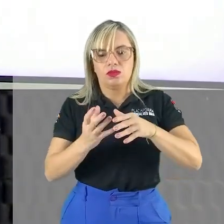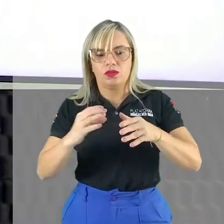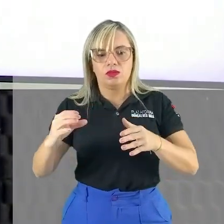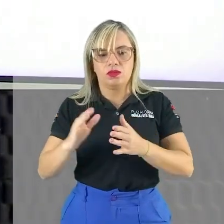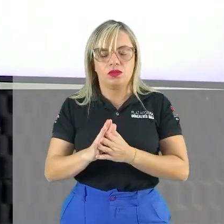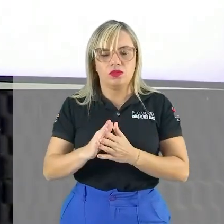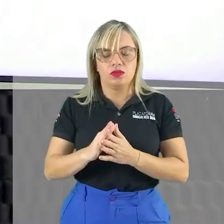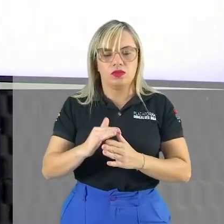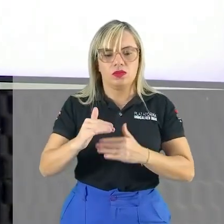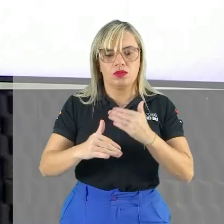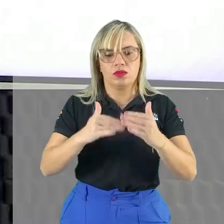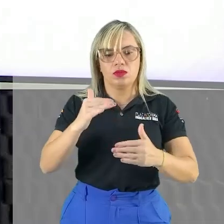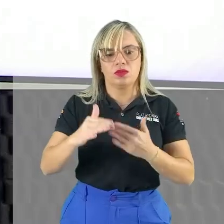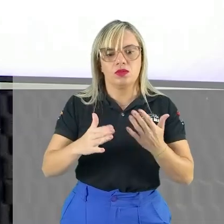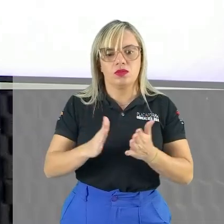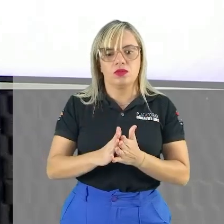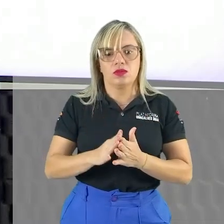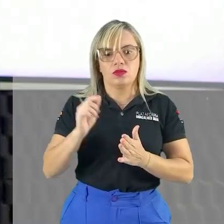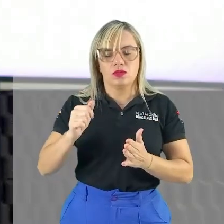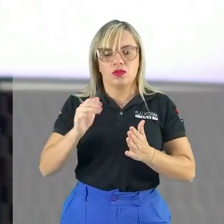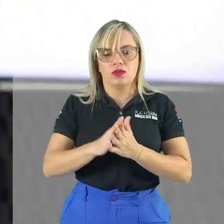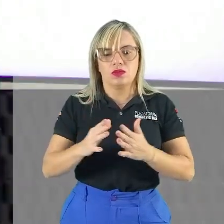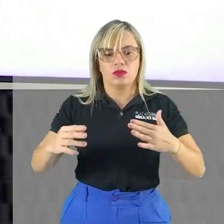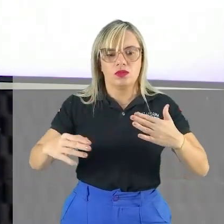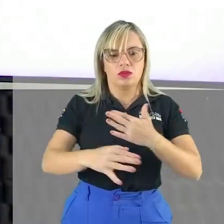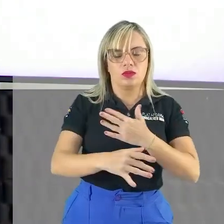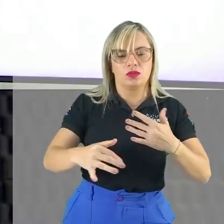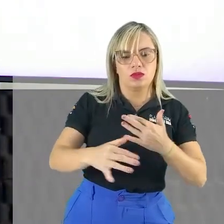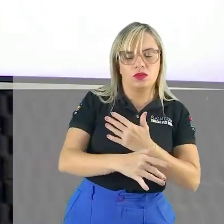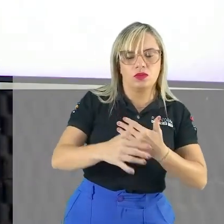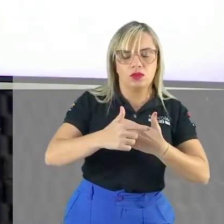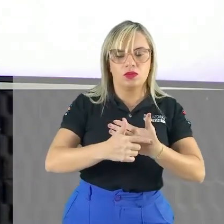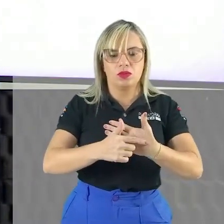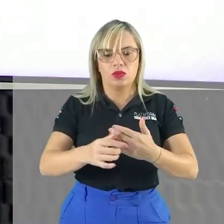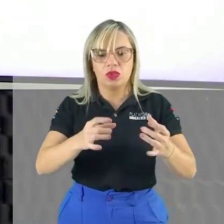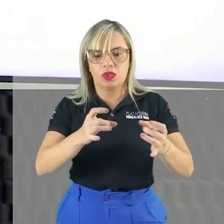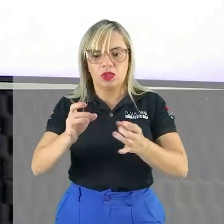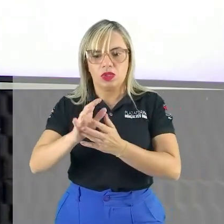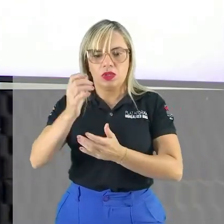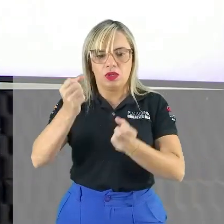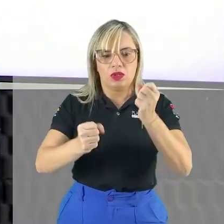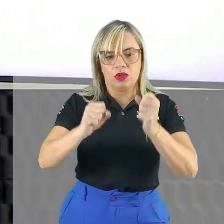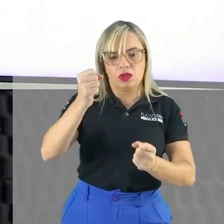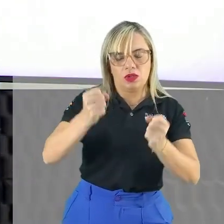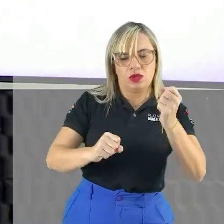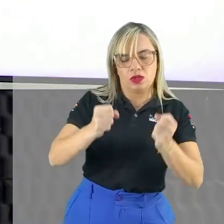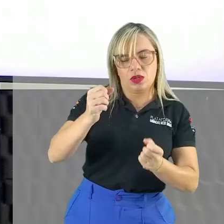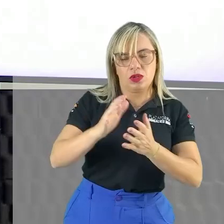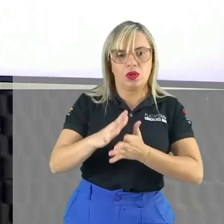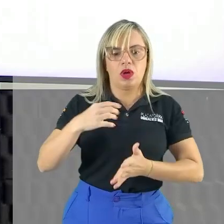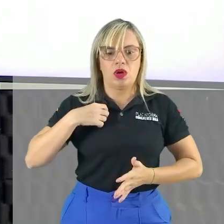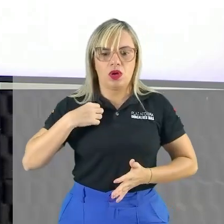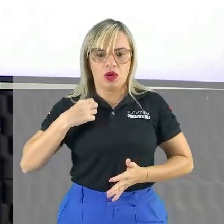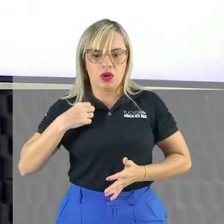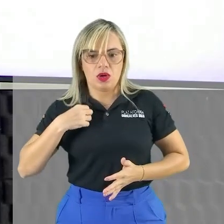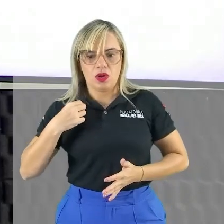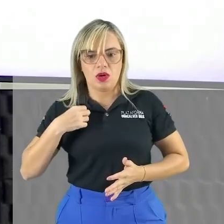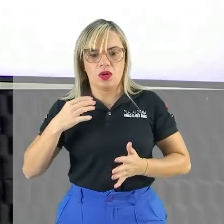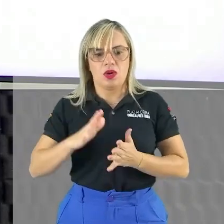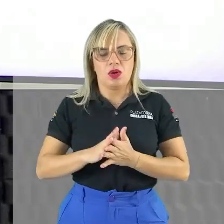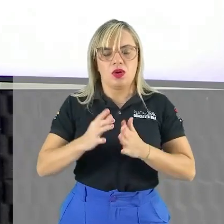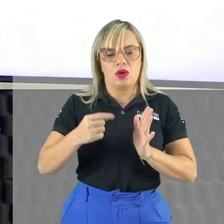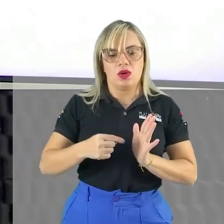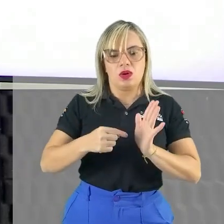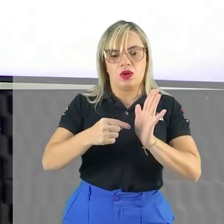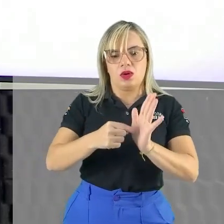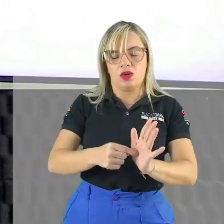com o desenvolvimento urbano ligado às funções comercial e industrial, digamos, modestamente artesanal, que ele apareceu como